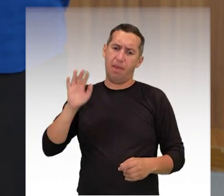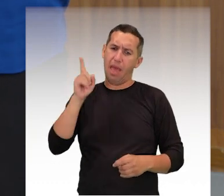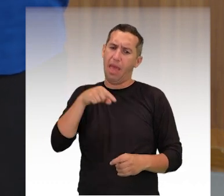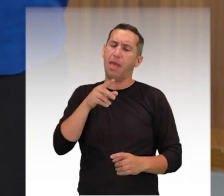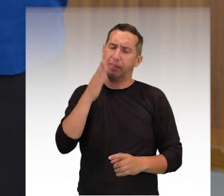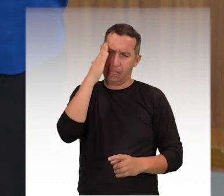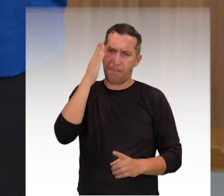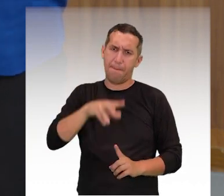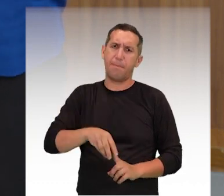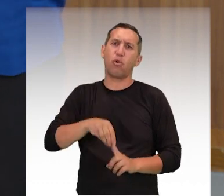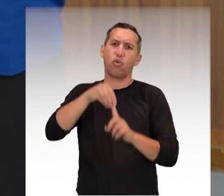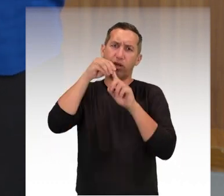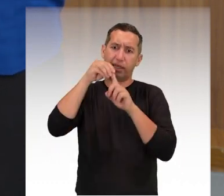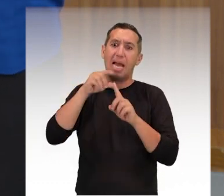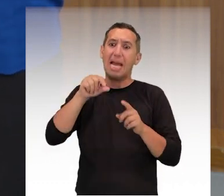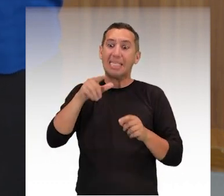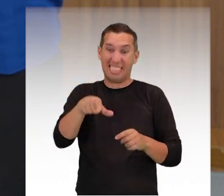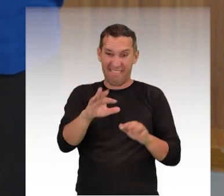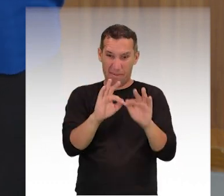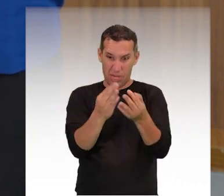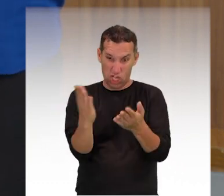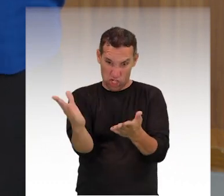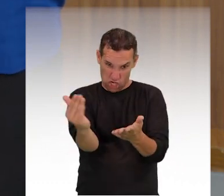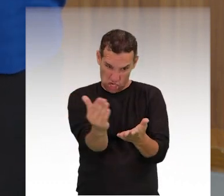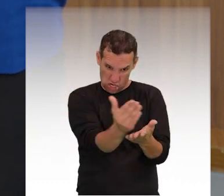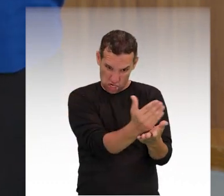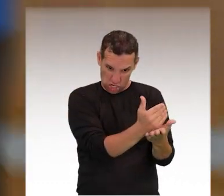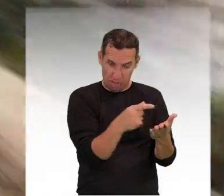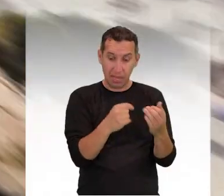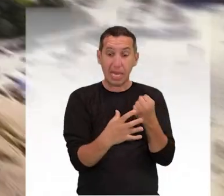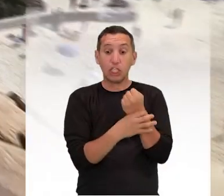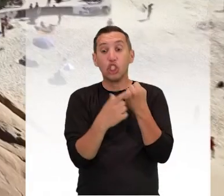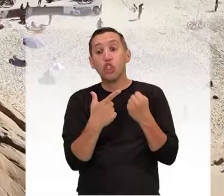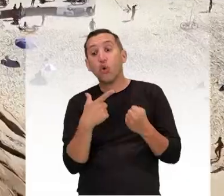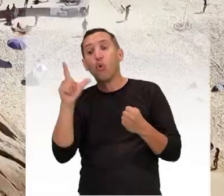prioridade antes de qualquer tentativa de remoção das famílias.